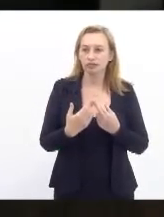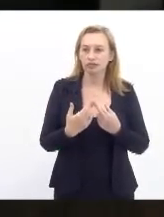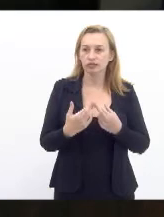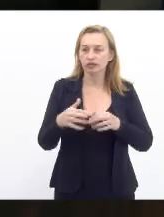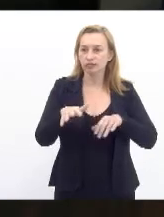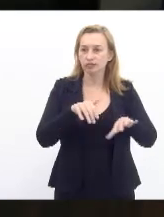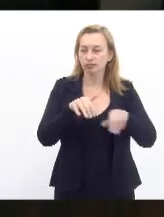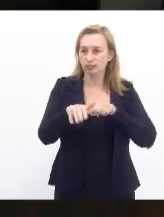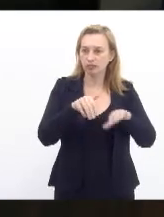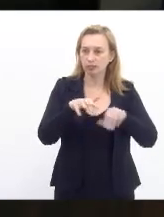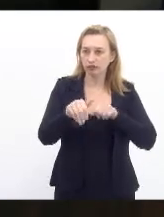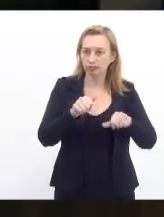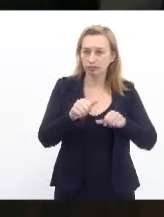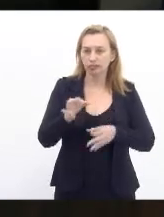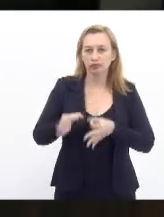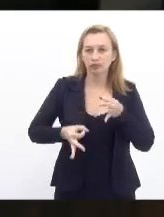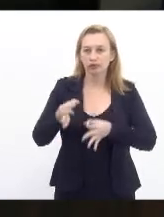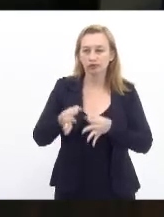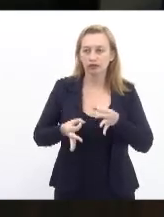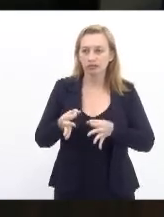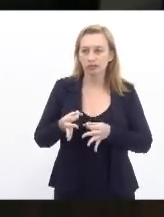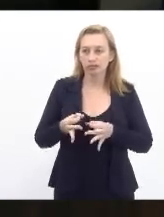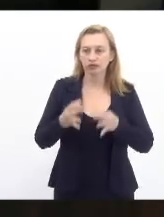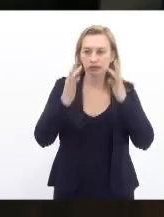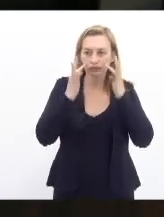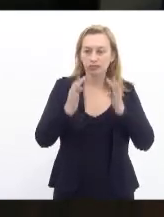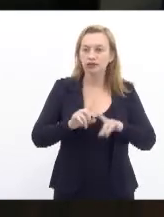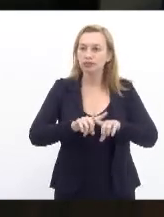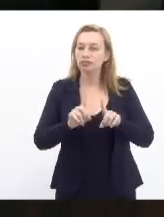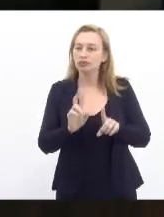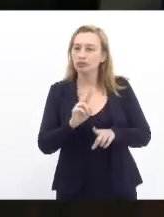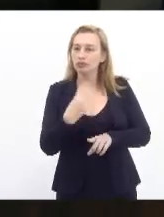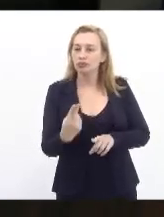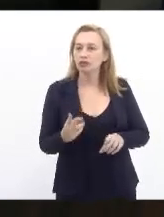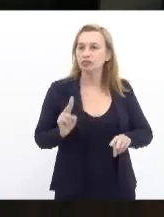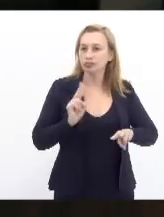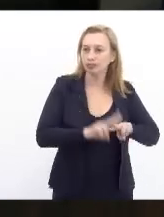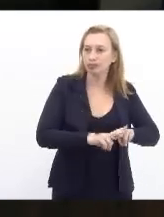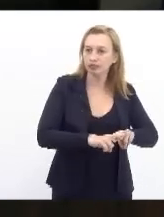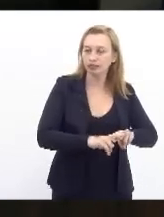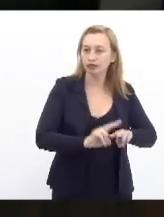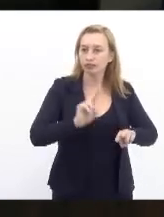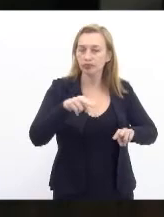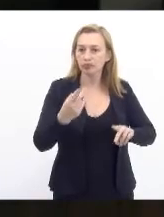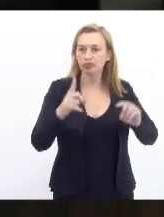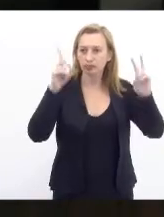convocados na condição de testemunhas ou autores da prisão e ou apreensão de da outras